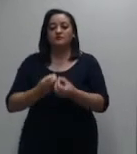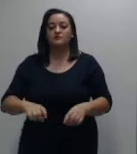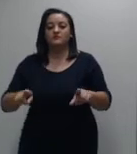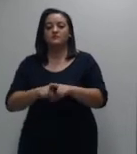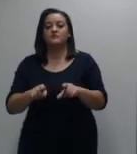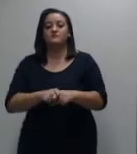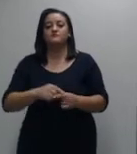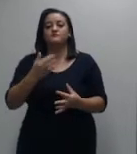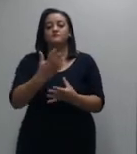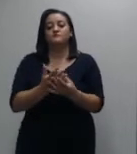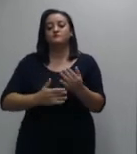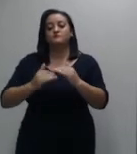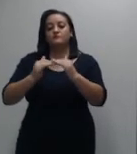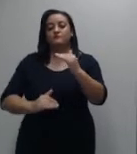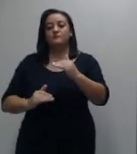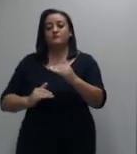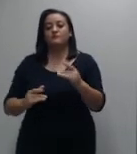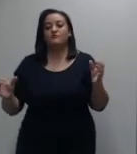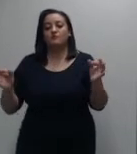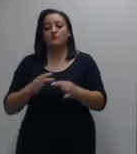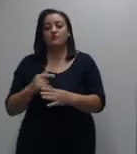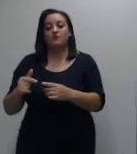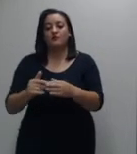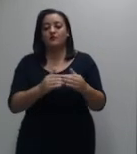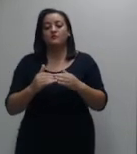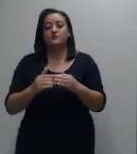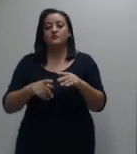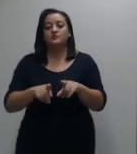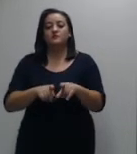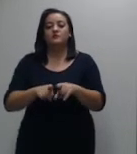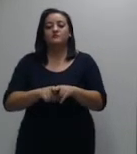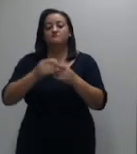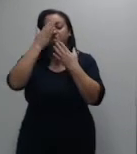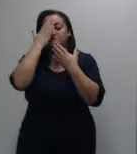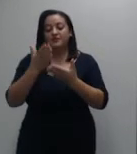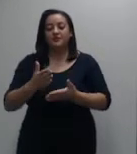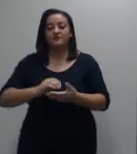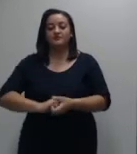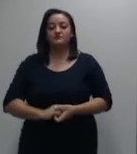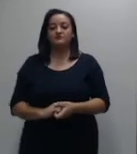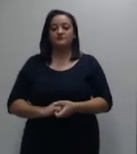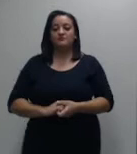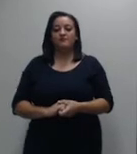veja para a finalidade nele confie lá muito obrigado